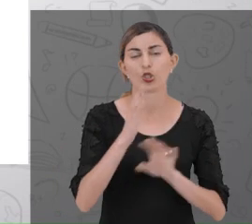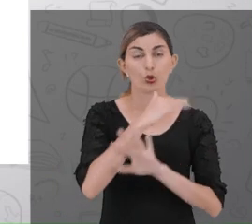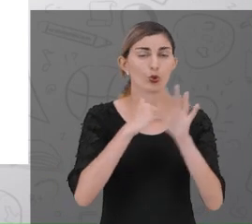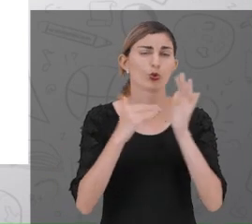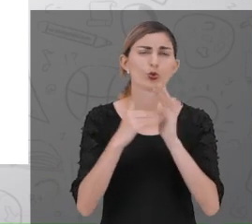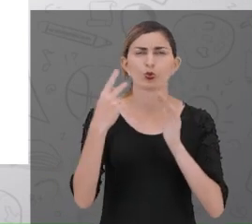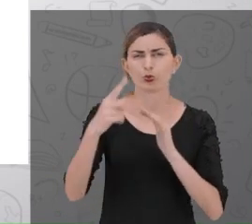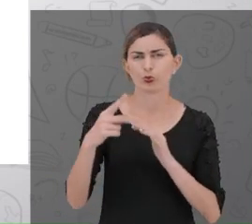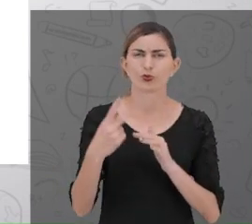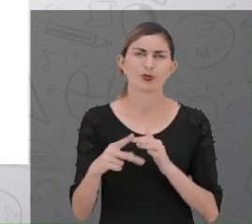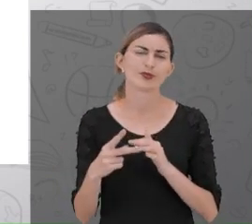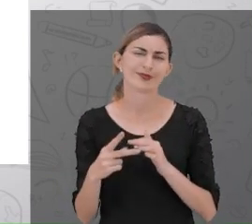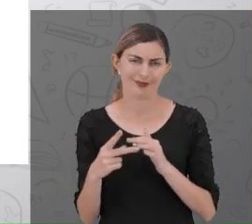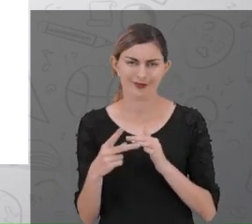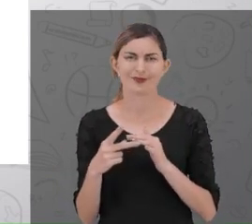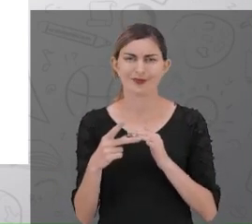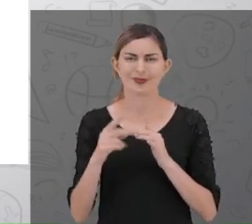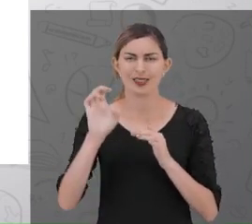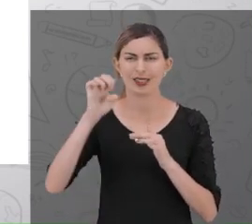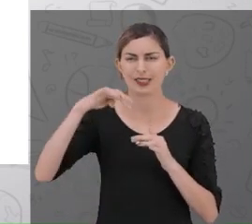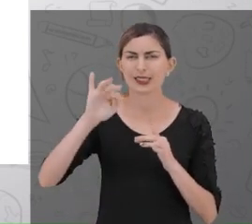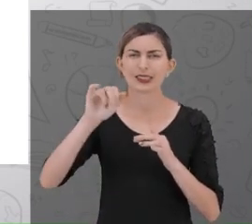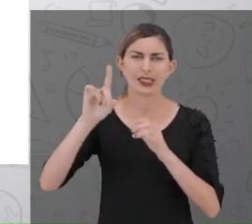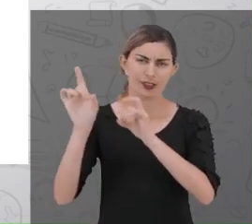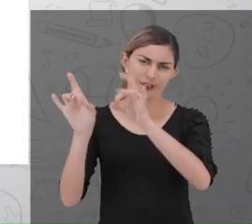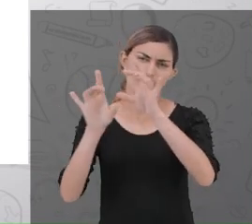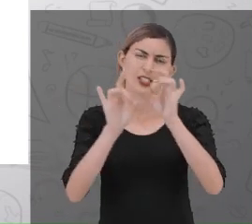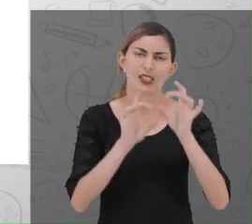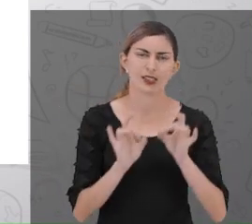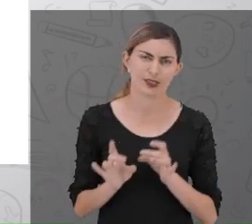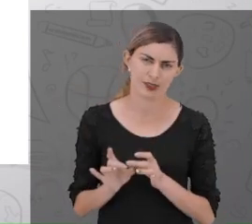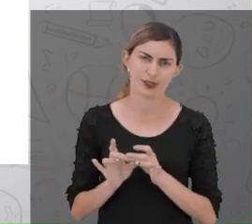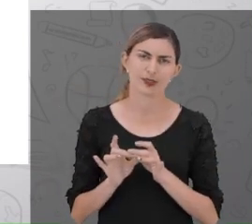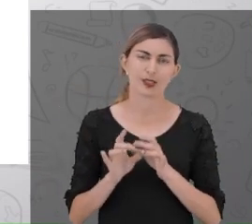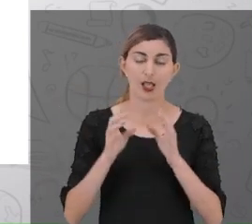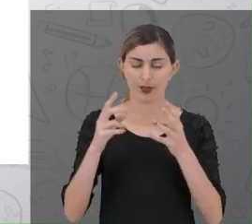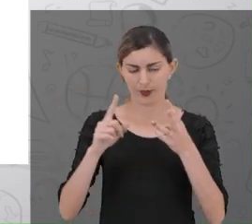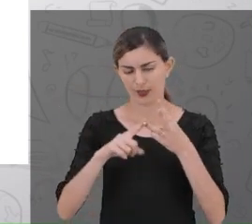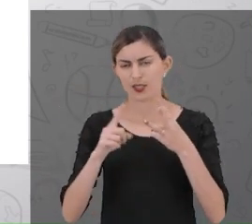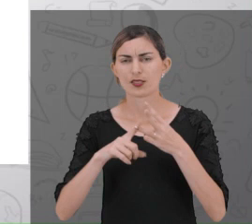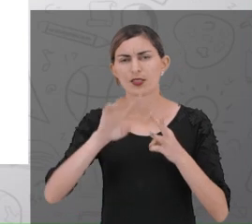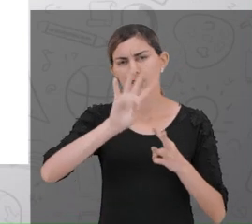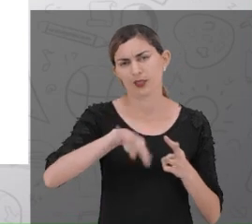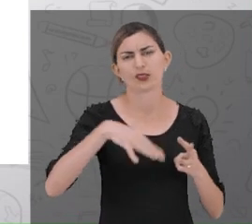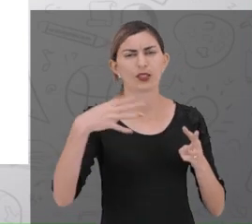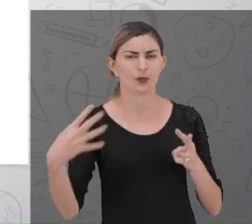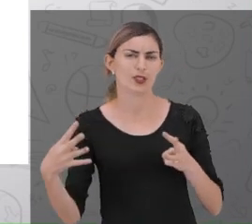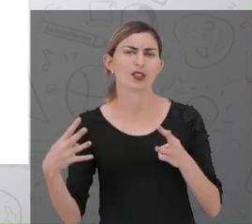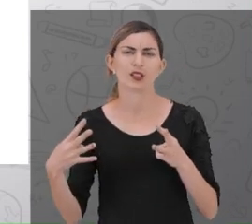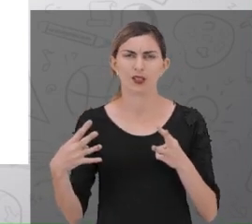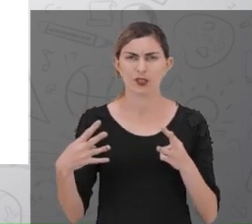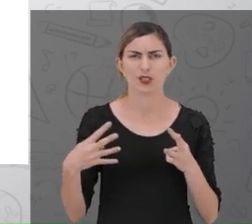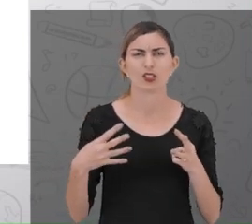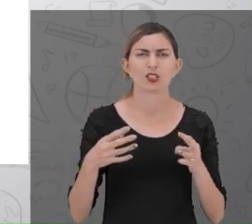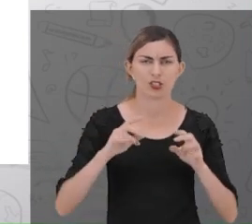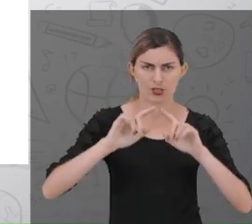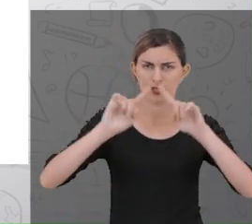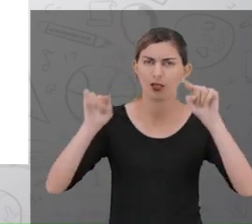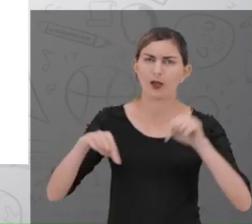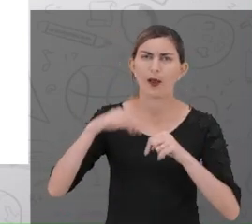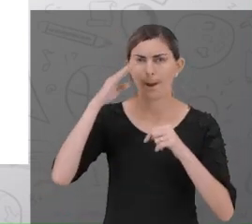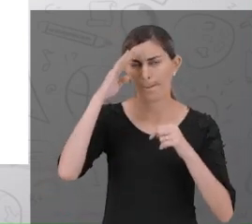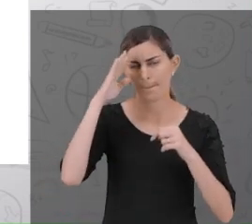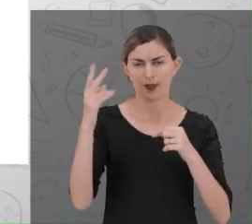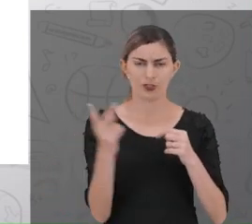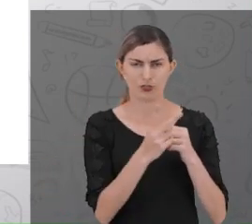para o vendedor. Tudo nessa chave, tudo nessa entidade vendas. A terceira tabela vai comportar